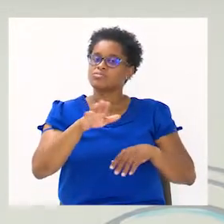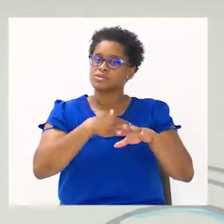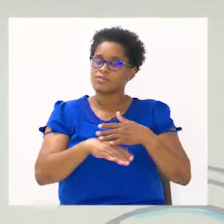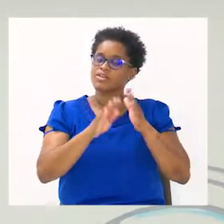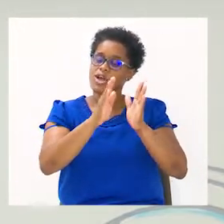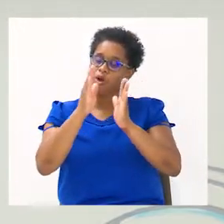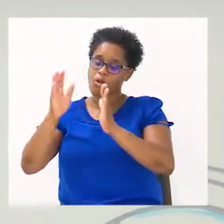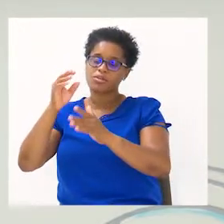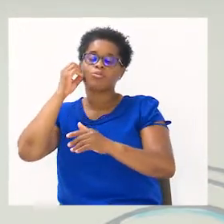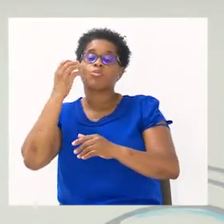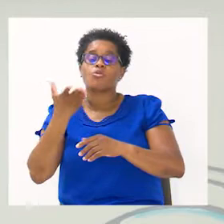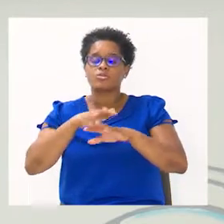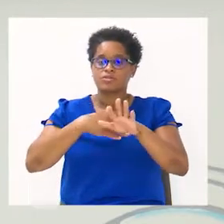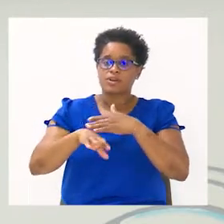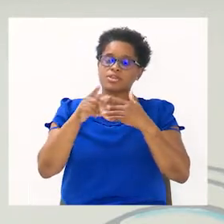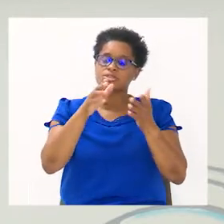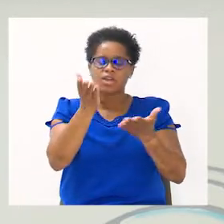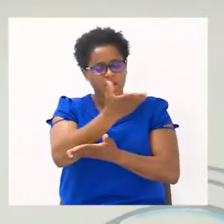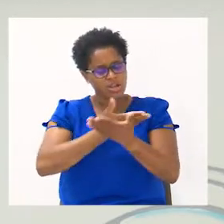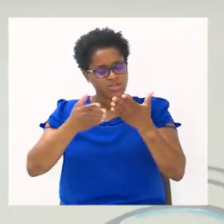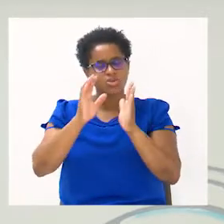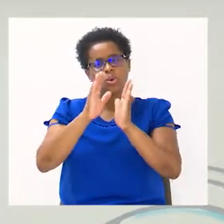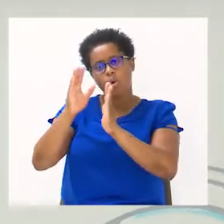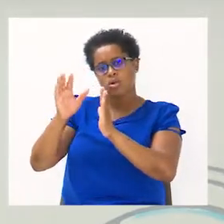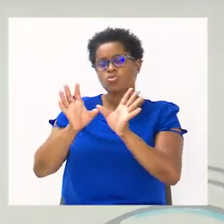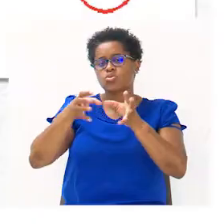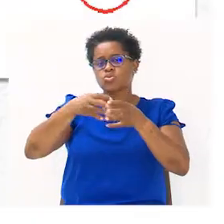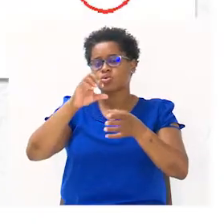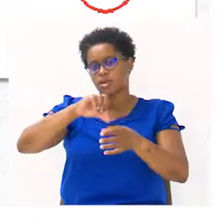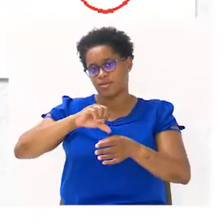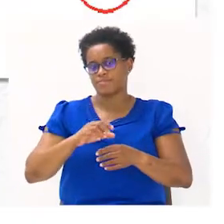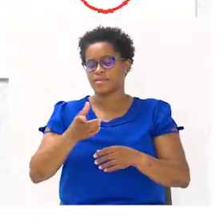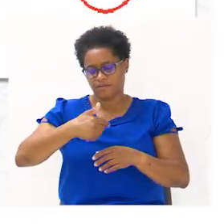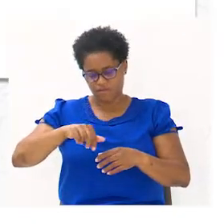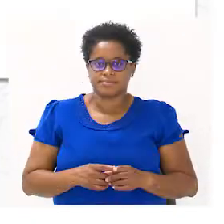é que se faz essa relação de ordem no conjunto Q? Vamos acompanhar.